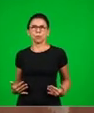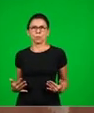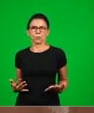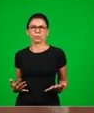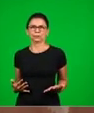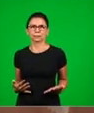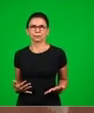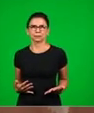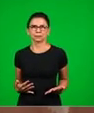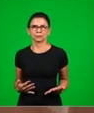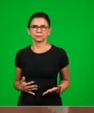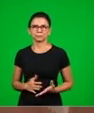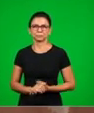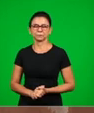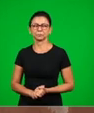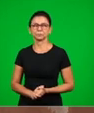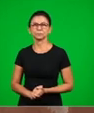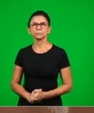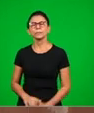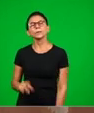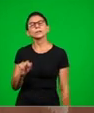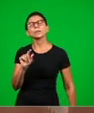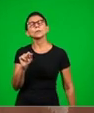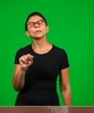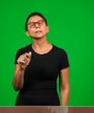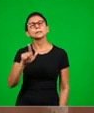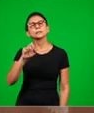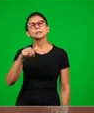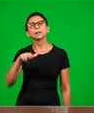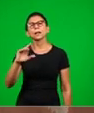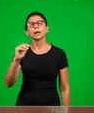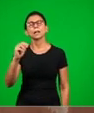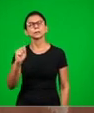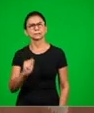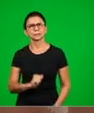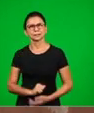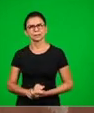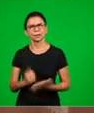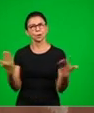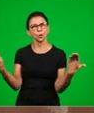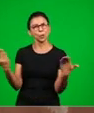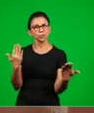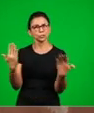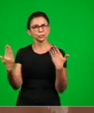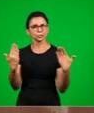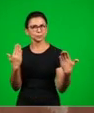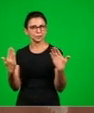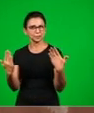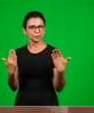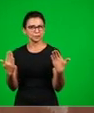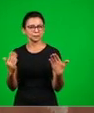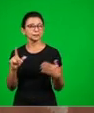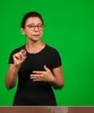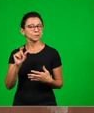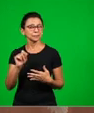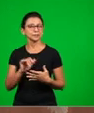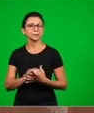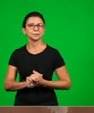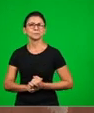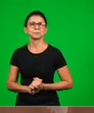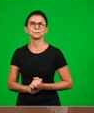desguarnecida. Então, veja aqui, que lança é essa? Então, a lança aqui é o quê? É